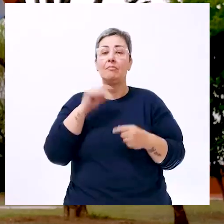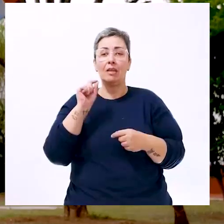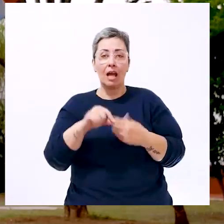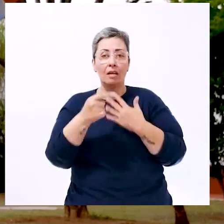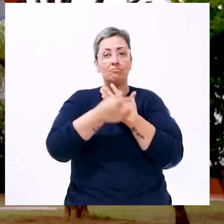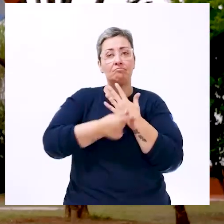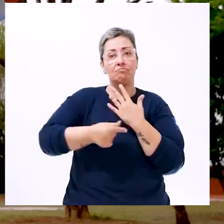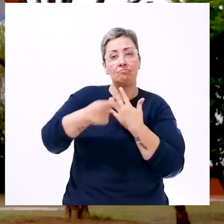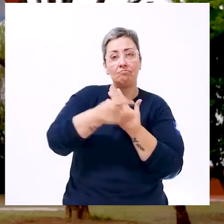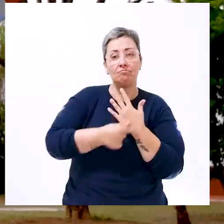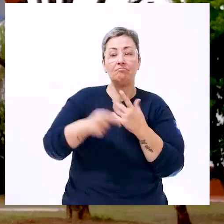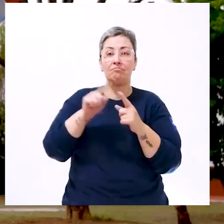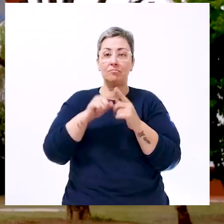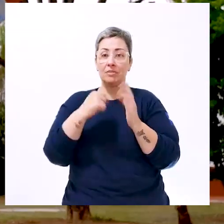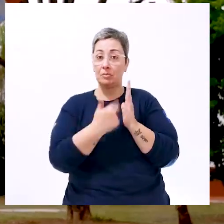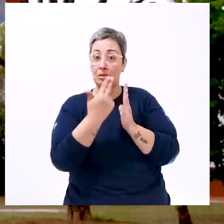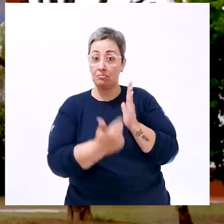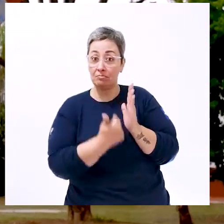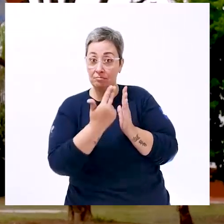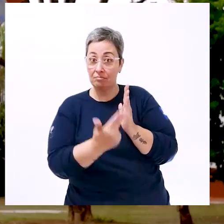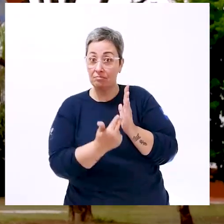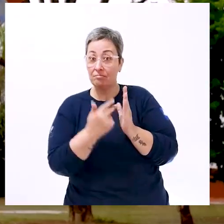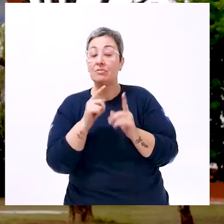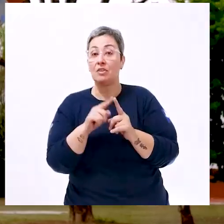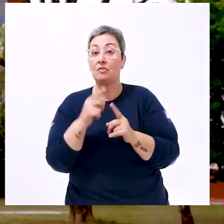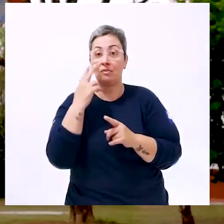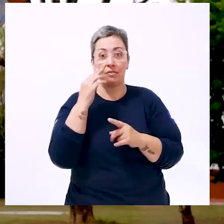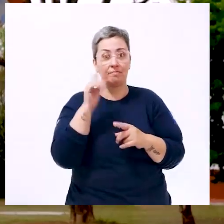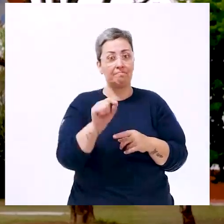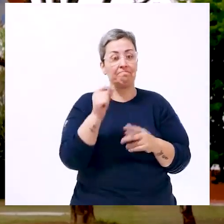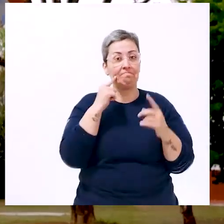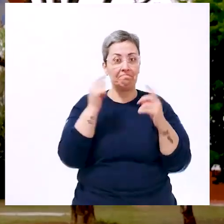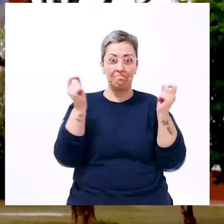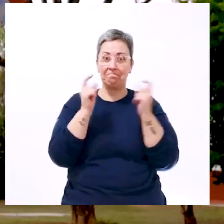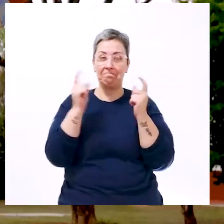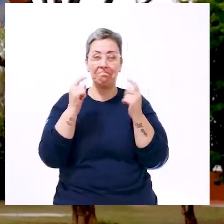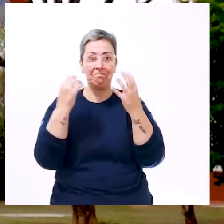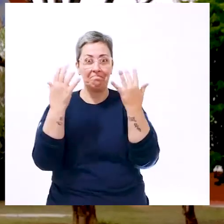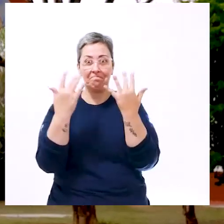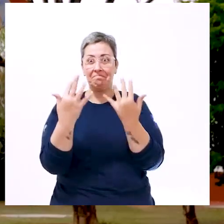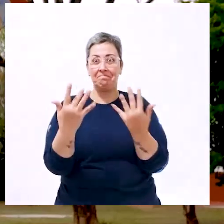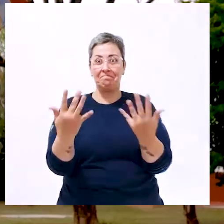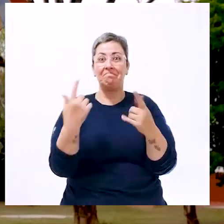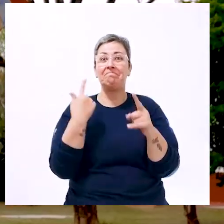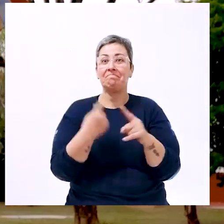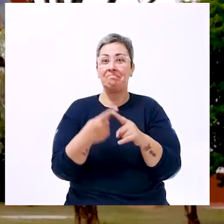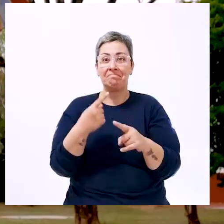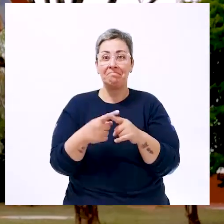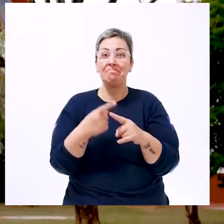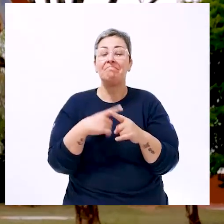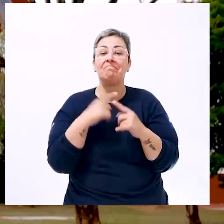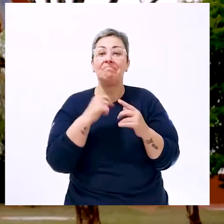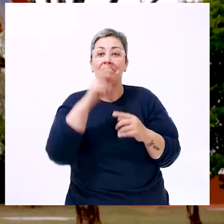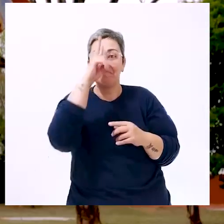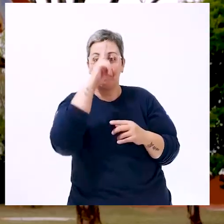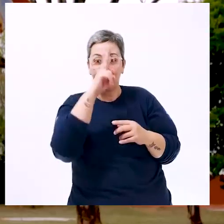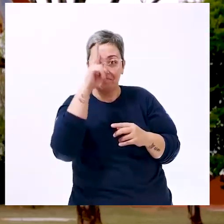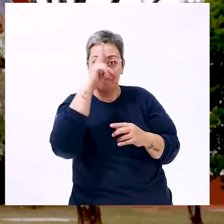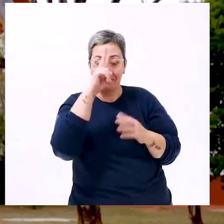espetacular. Ele é escritor e ilustrador. Vocês vão ficar encantados, não